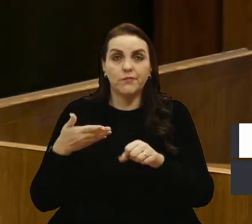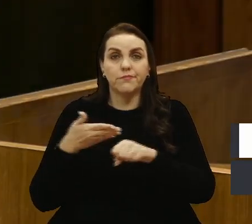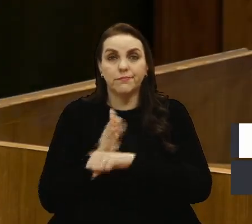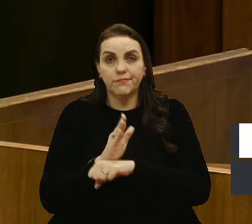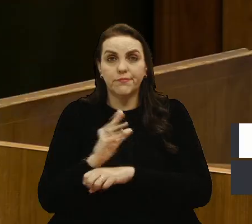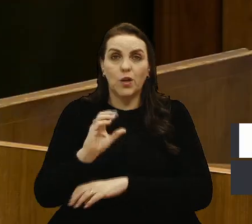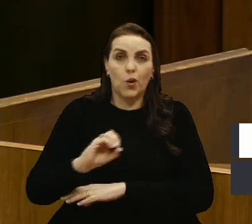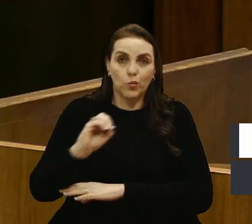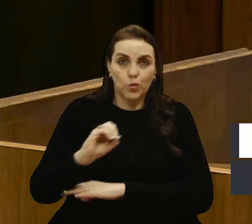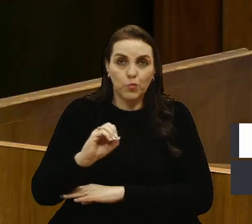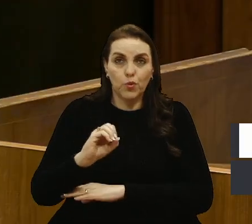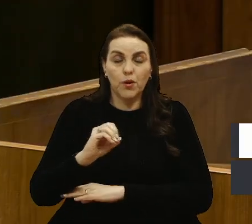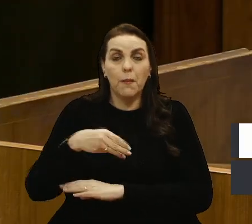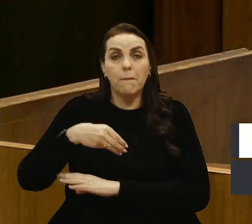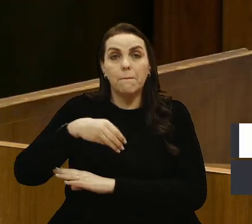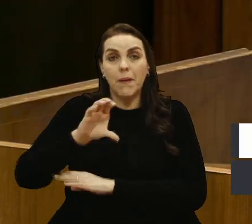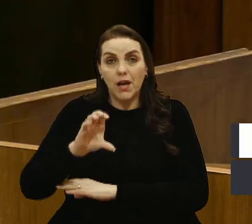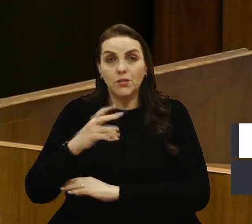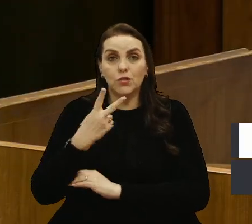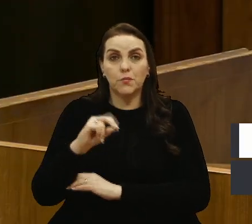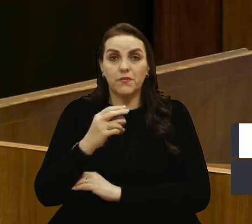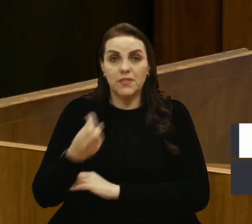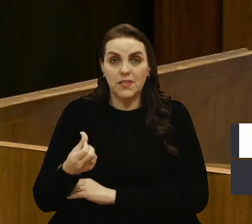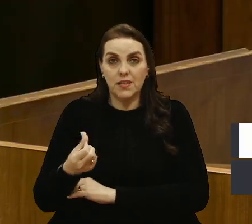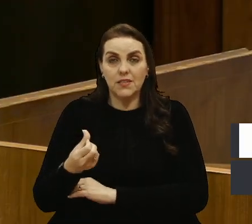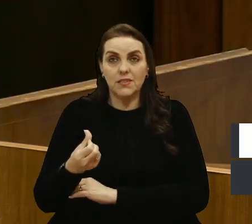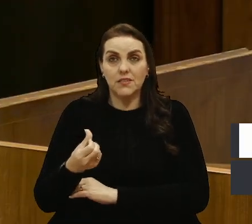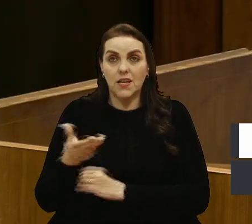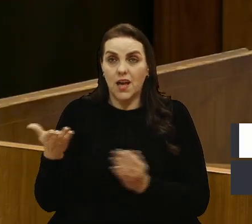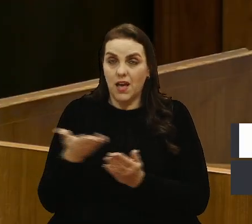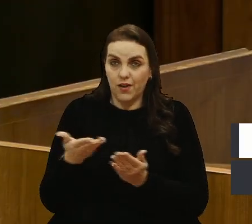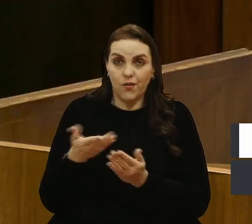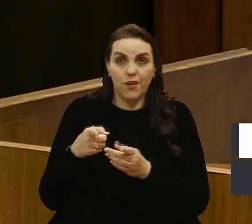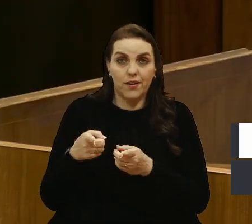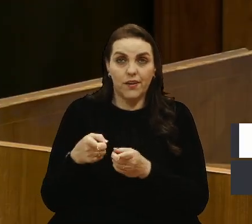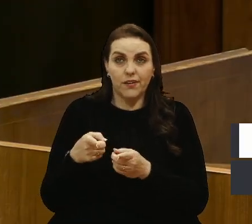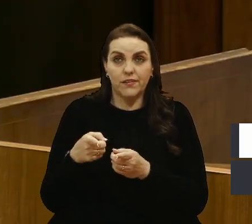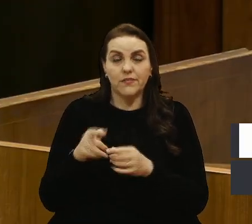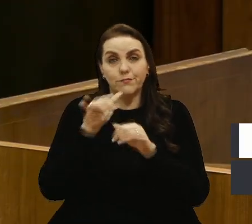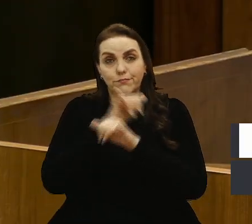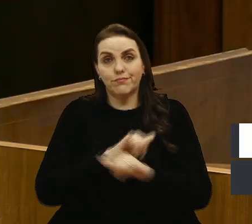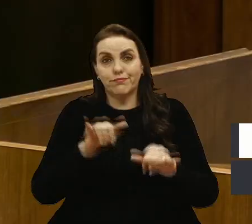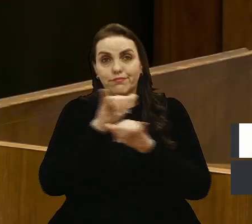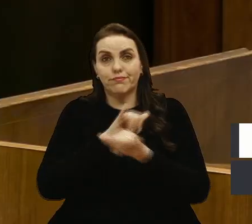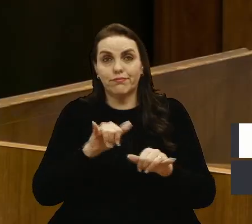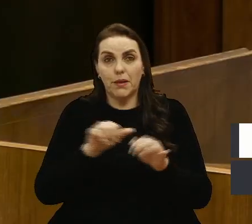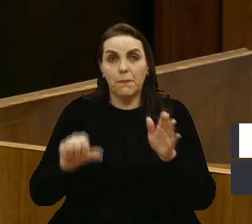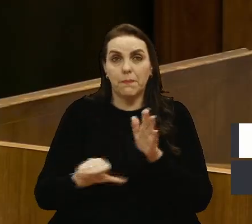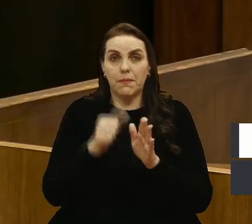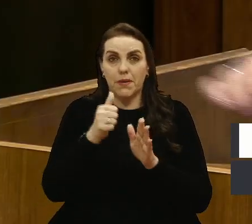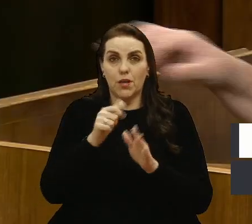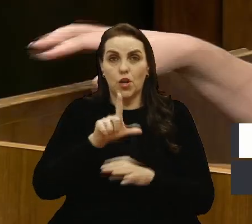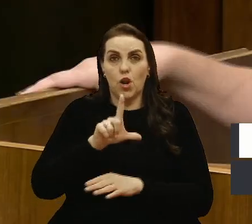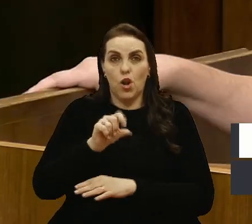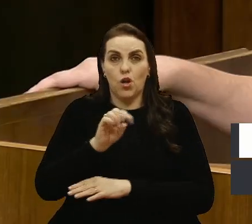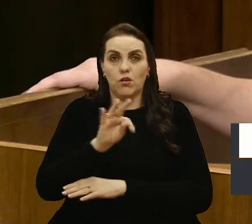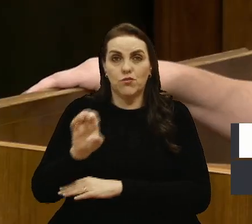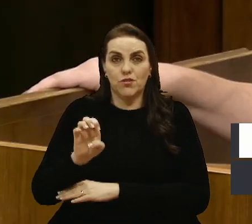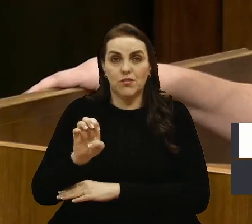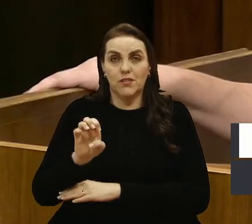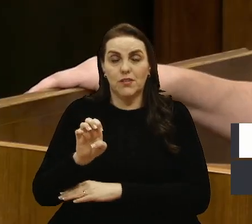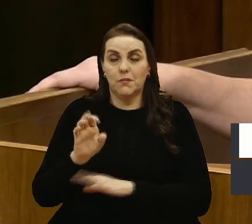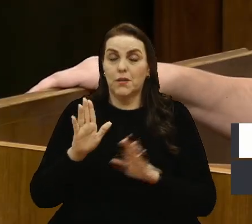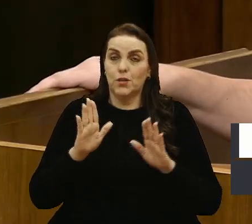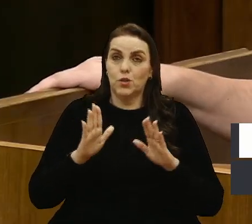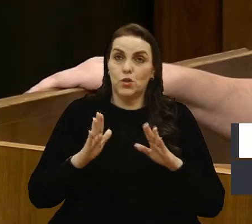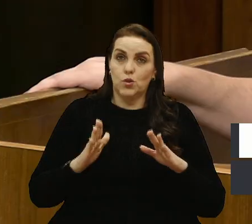aconteceu em outubro, em março de 26, eles fazem, então, a questão da divulgação do primeiro lote. E, para